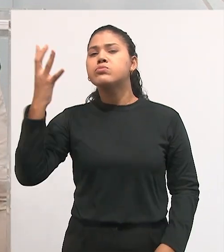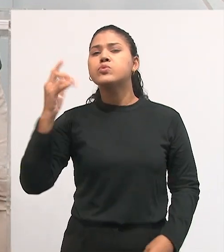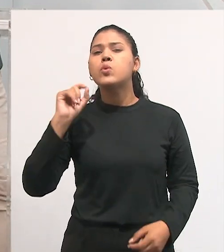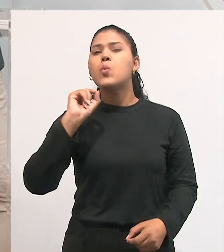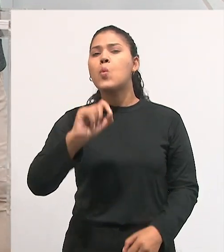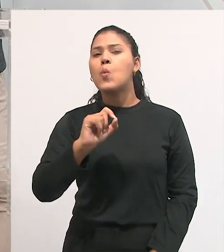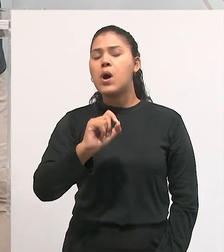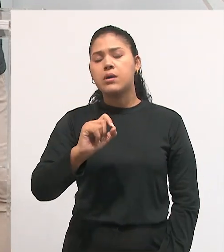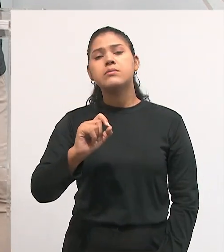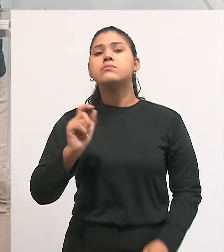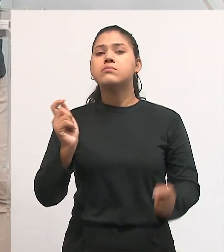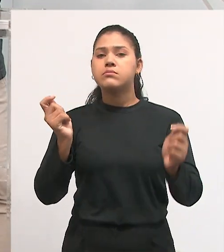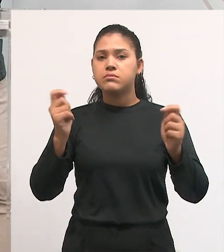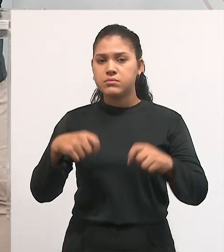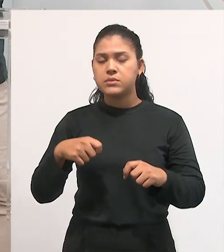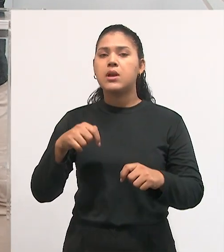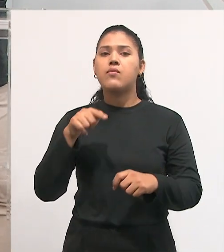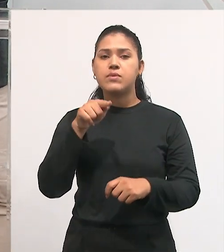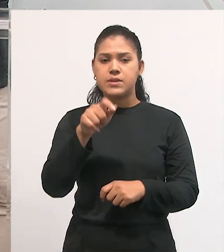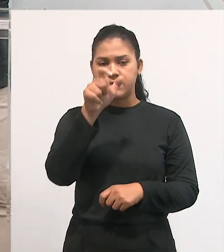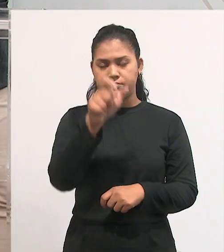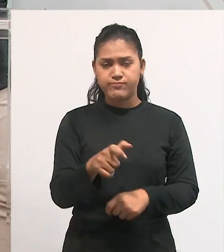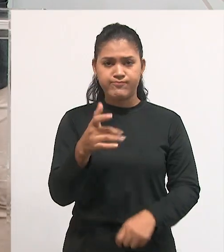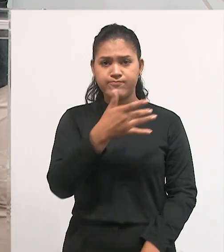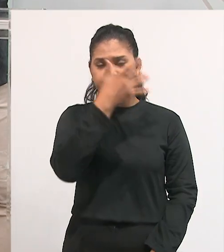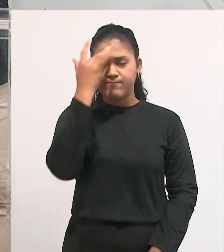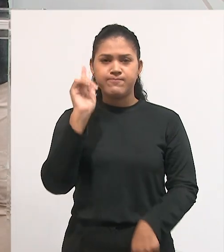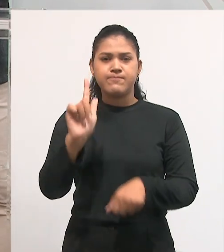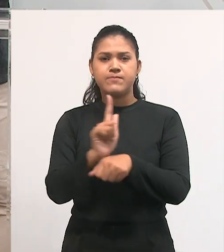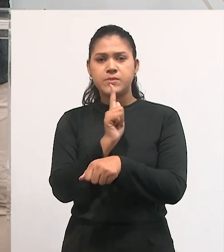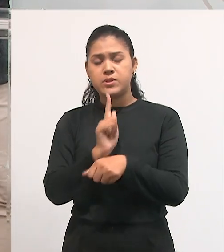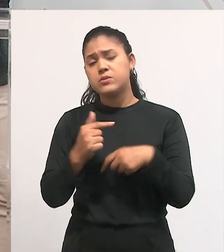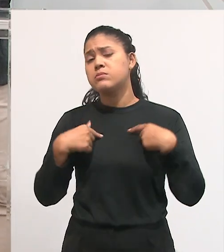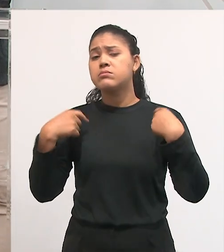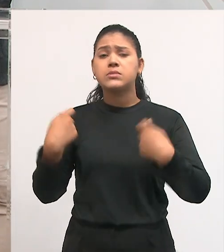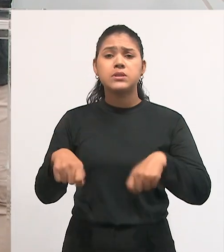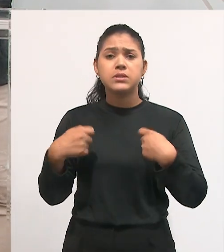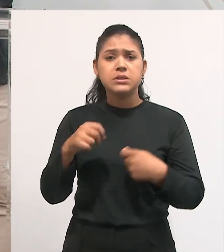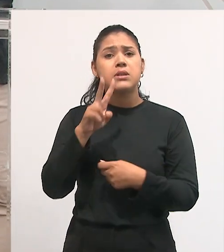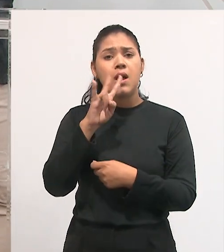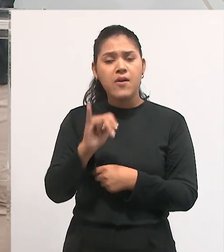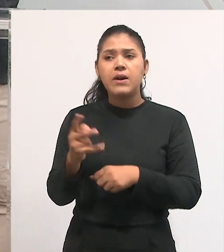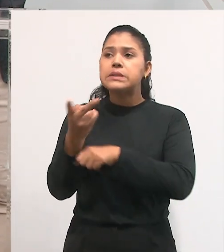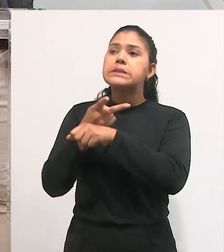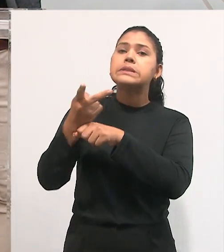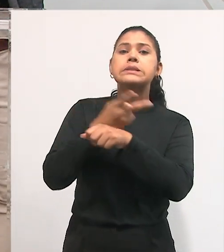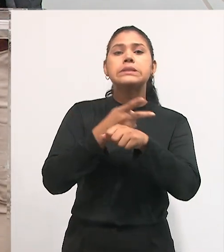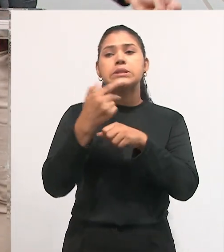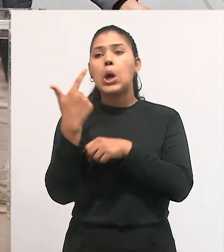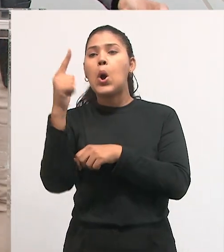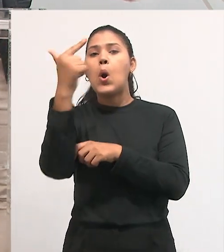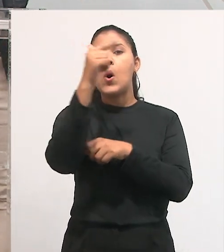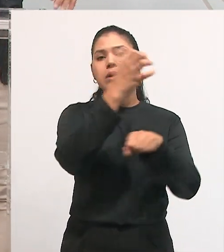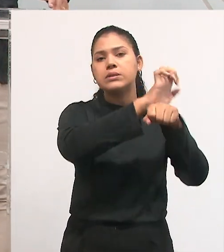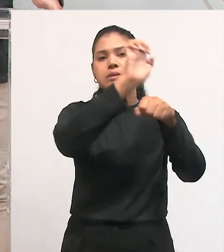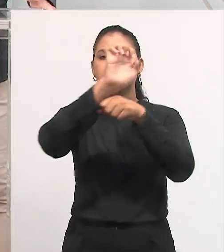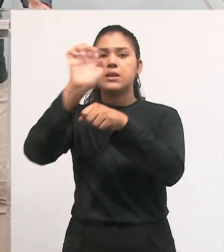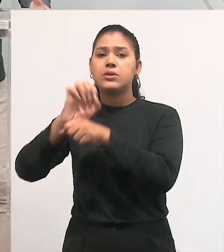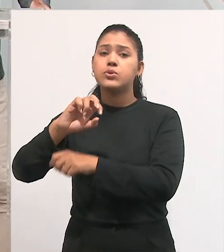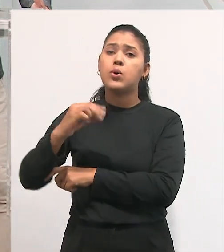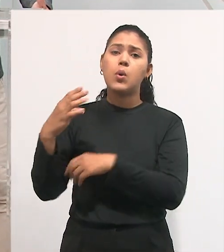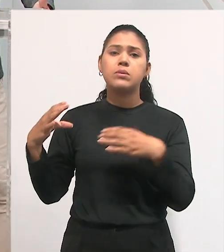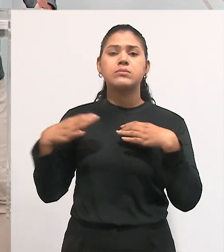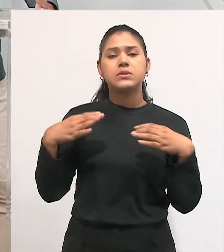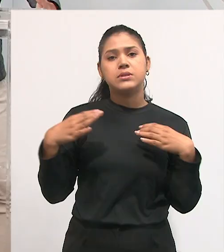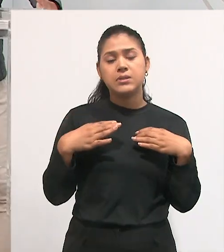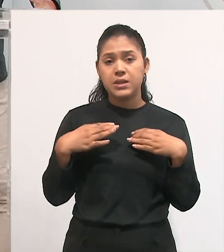vai que você, enquanto gestor daquele projeto, precisará buscar essa mão de obra em outra localidade. E